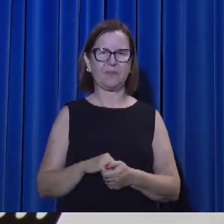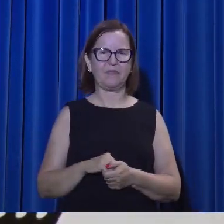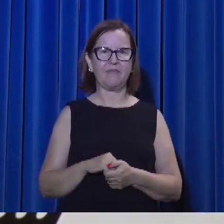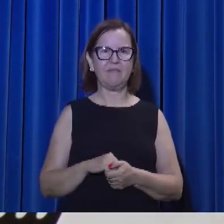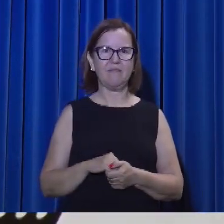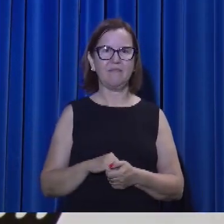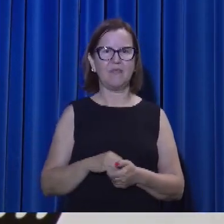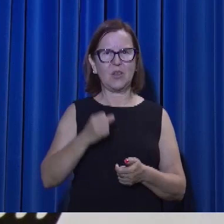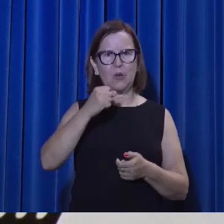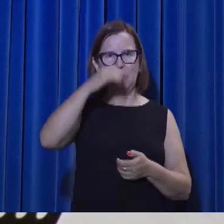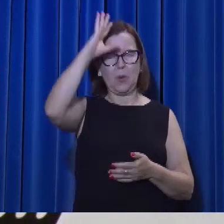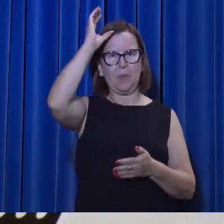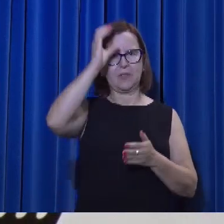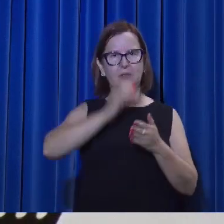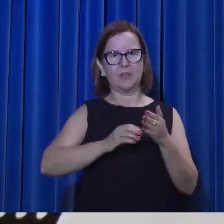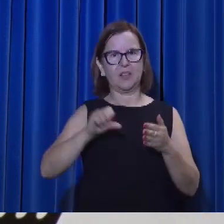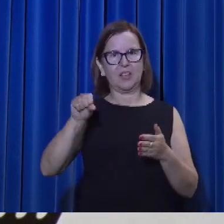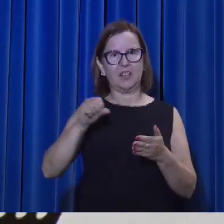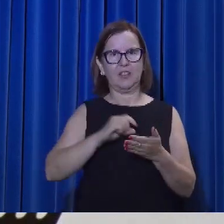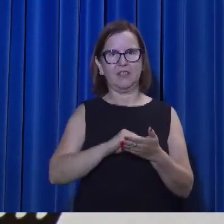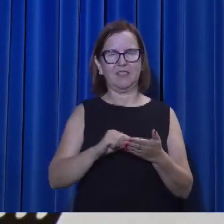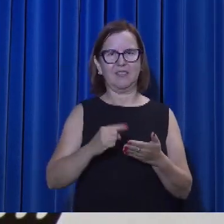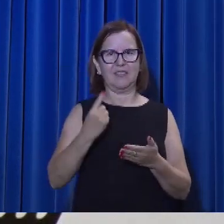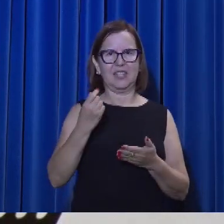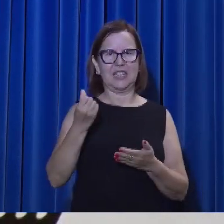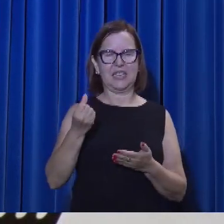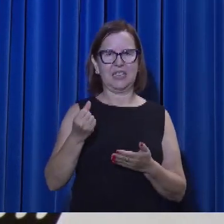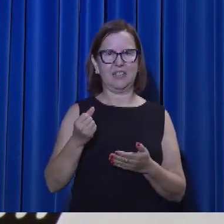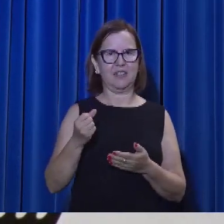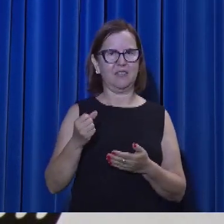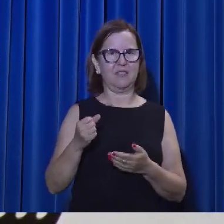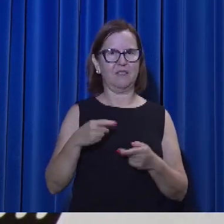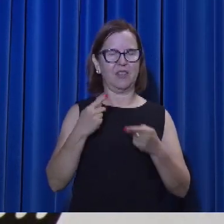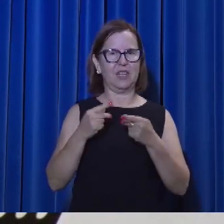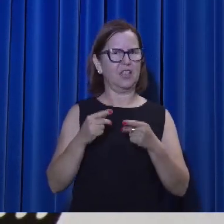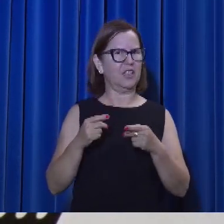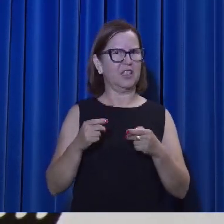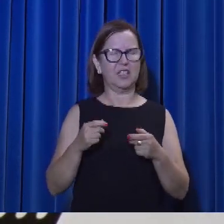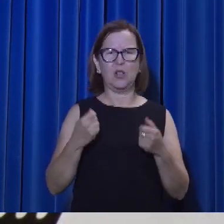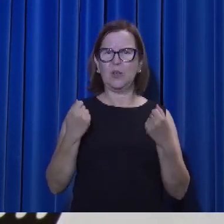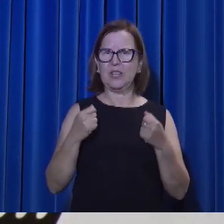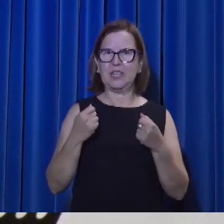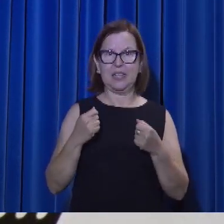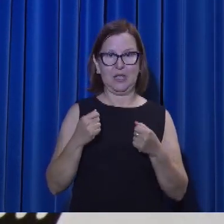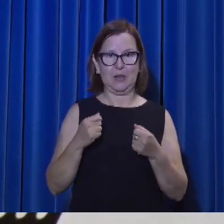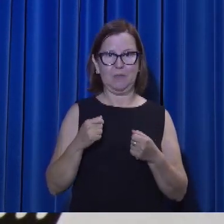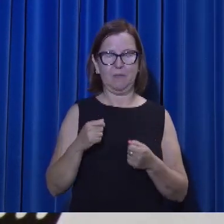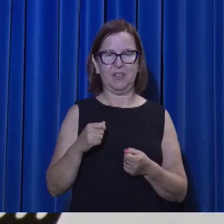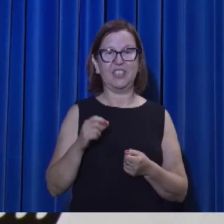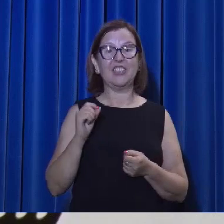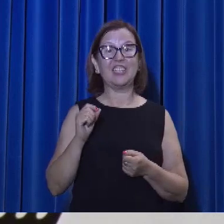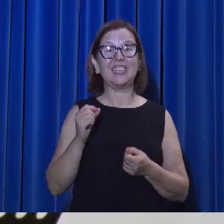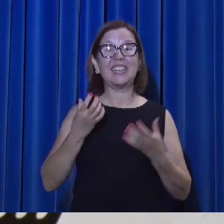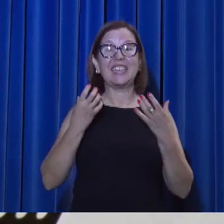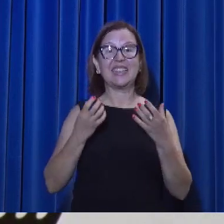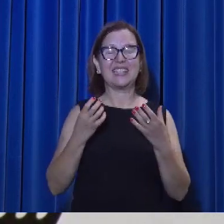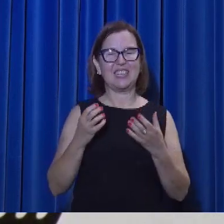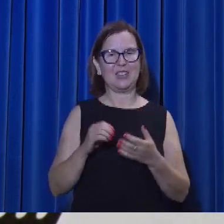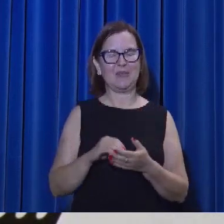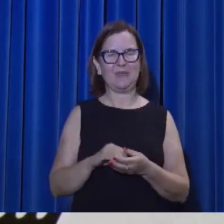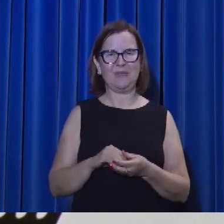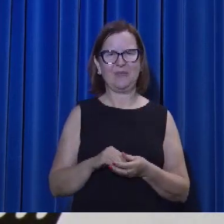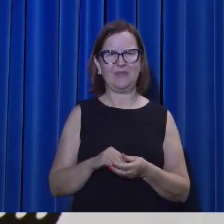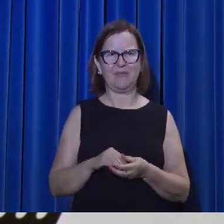Romanos 9,16 diz assim: não depende de quem quer ou de quem corre, mas de usar Deus a sua misericórdia. Tem muita gente que